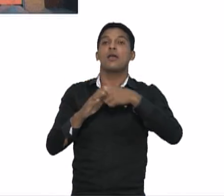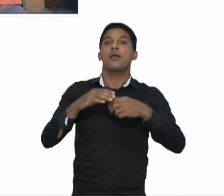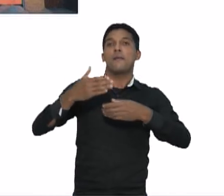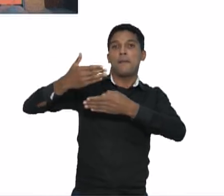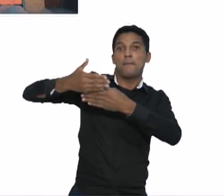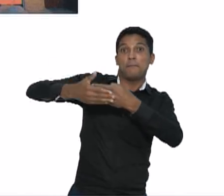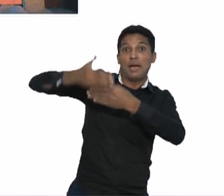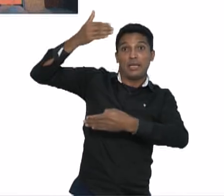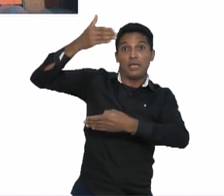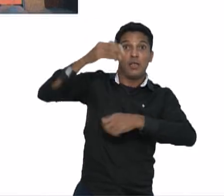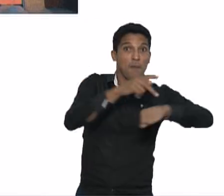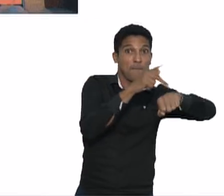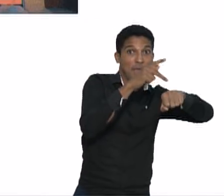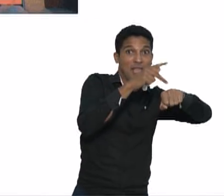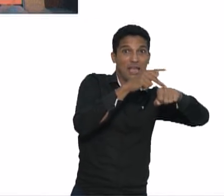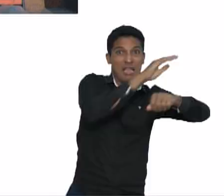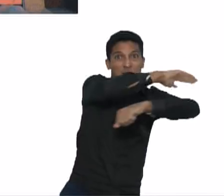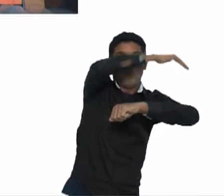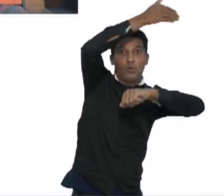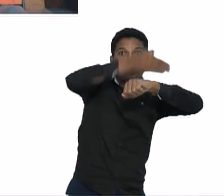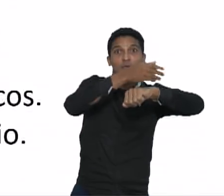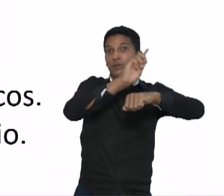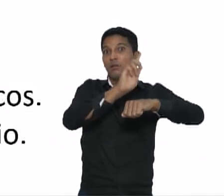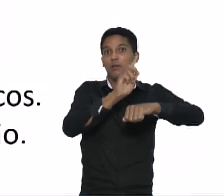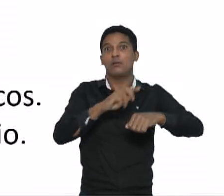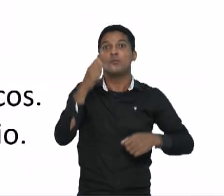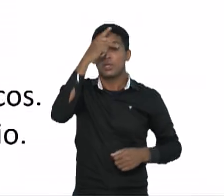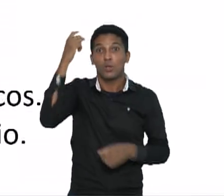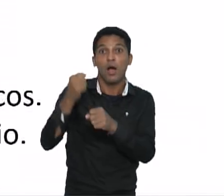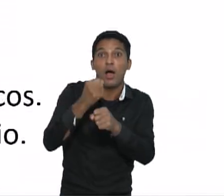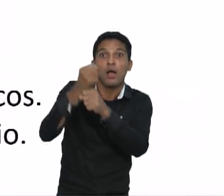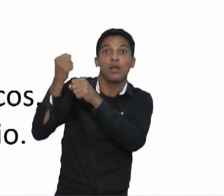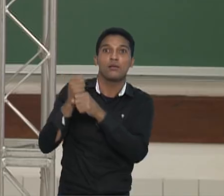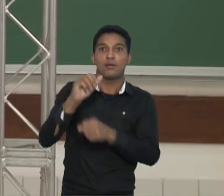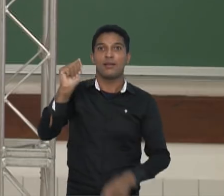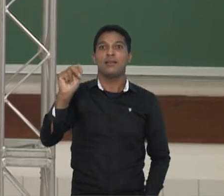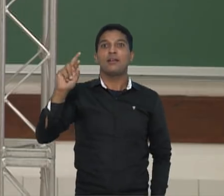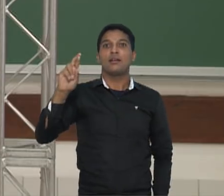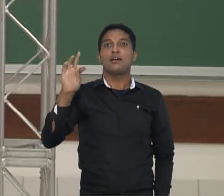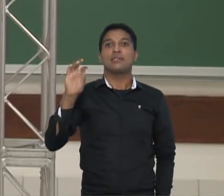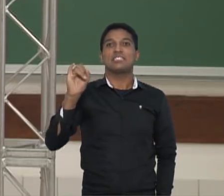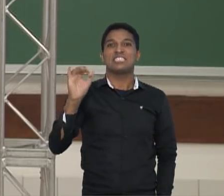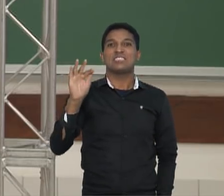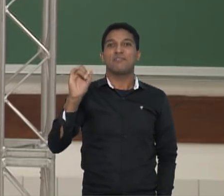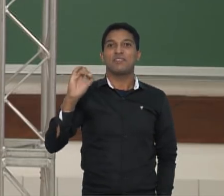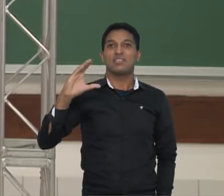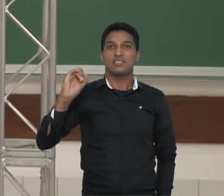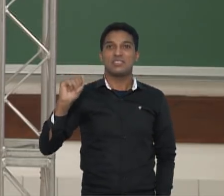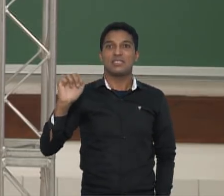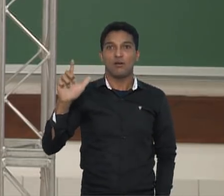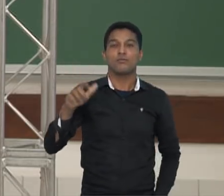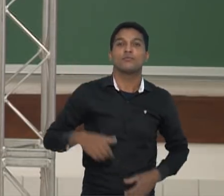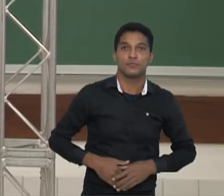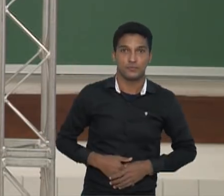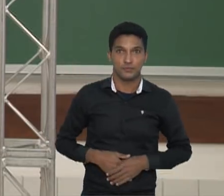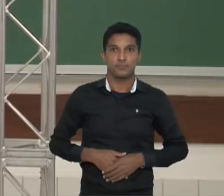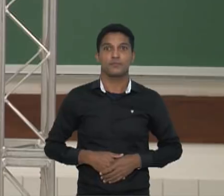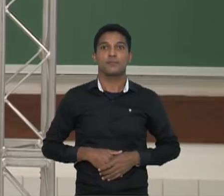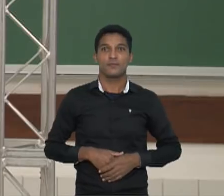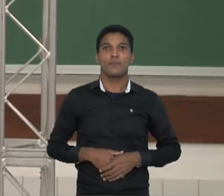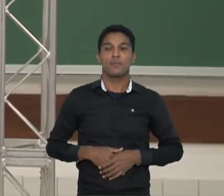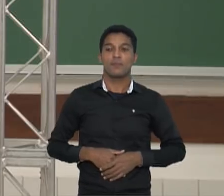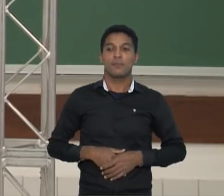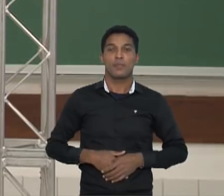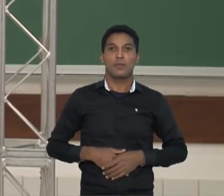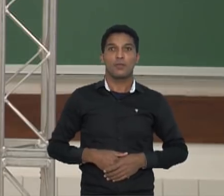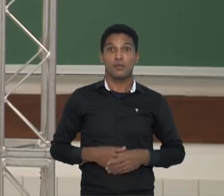rocha, são paredes construídas. Agora, como a gente já viu em outros